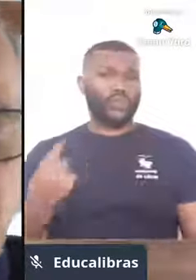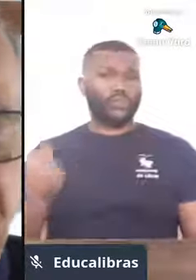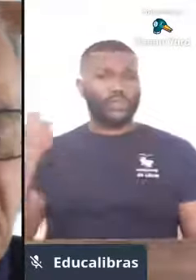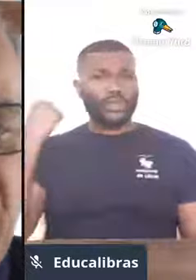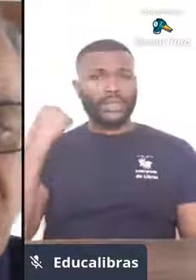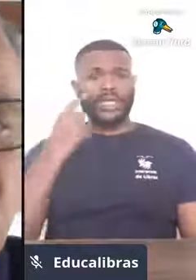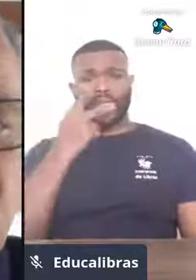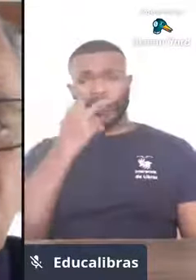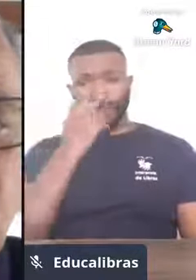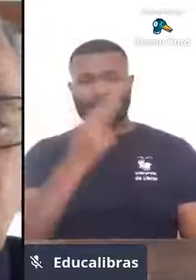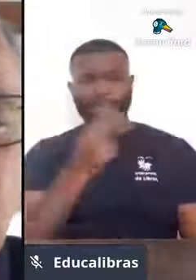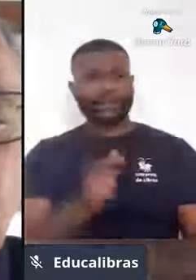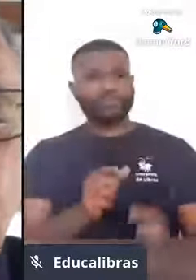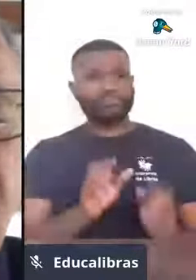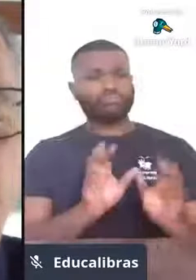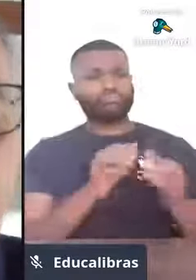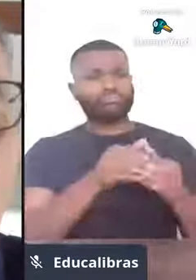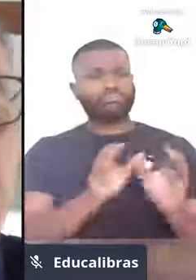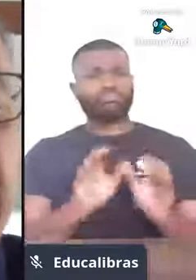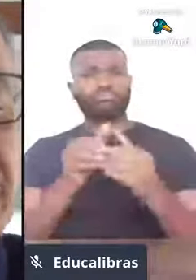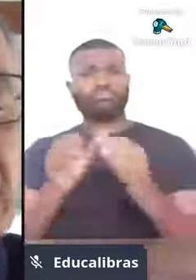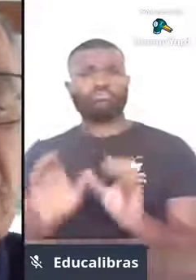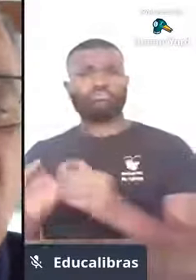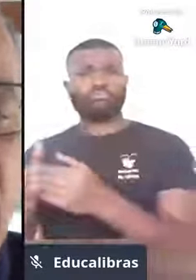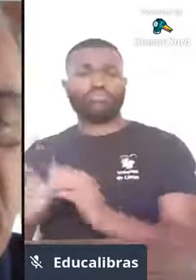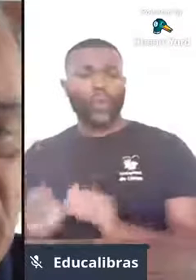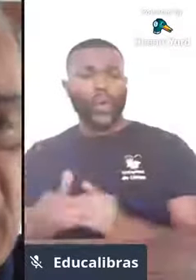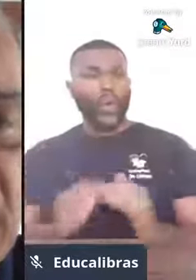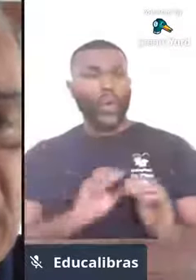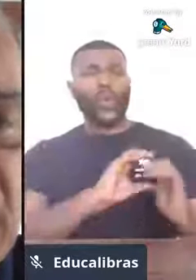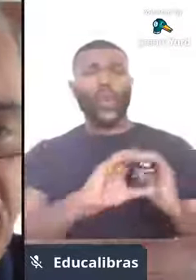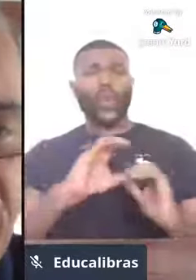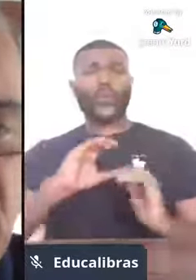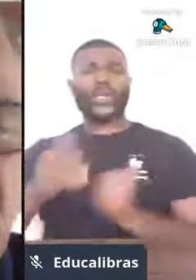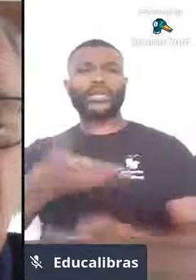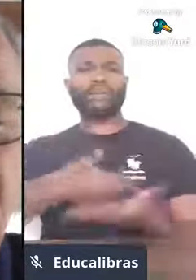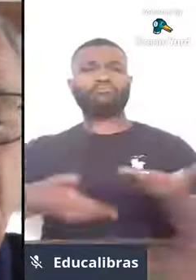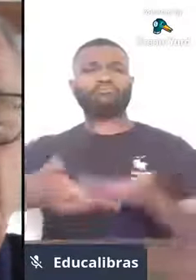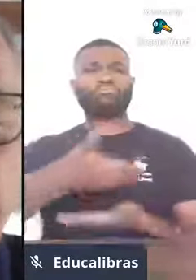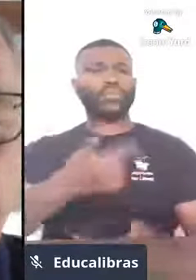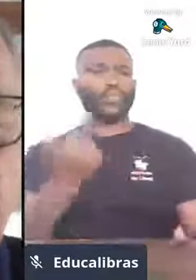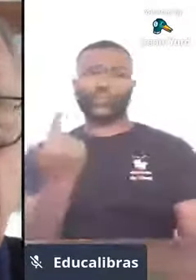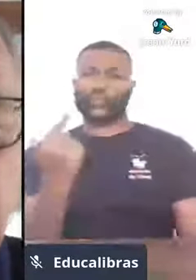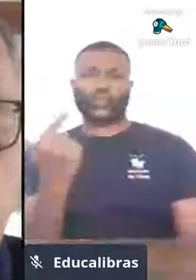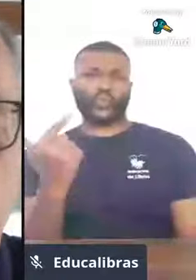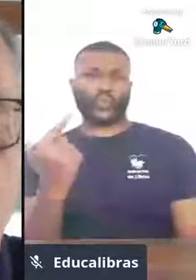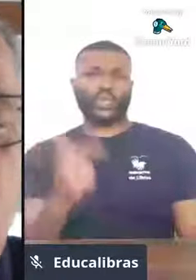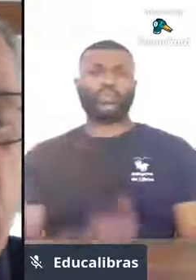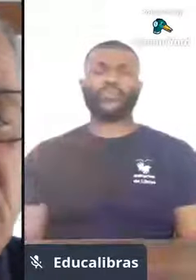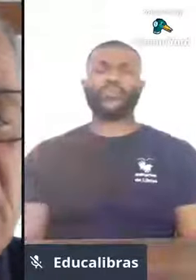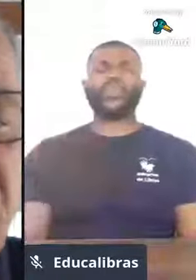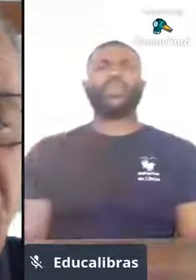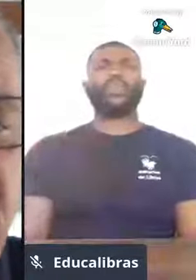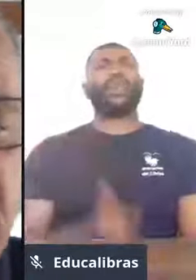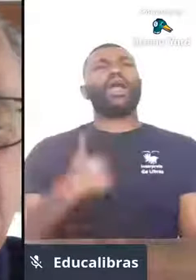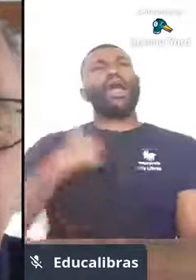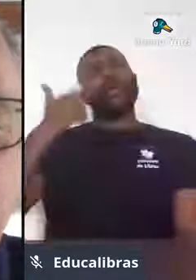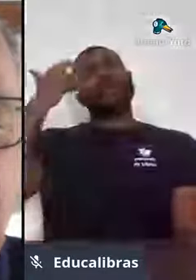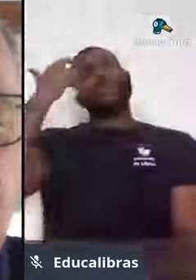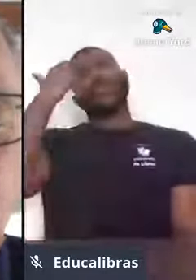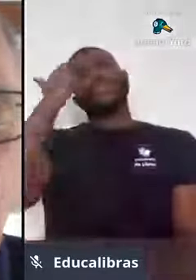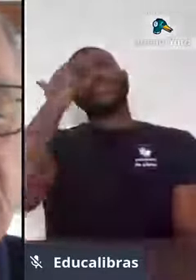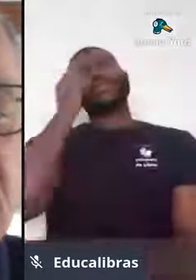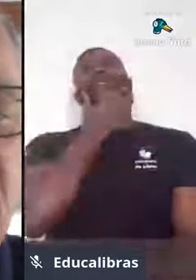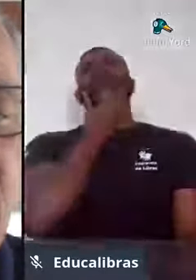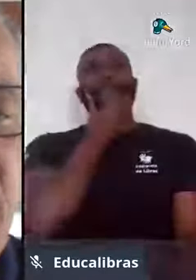círculo fechado, não havia uma comunicação entre elas. E eu falei, poxa, como é que se faz para